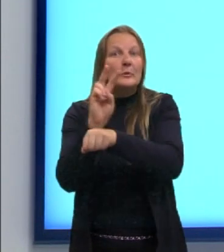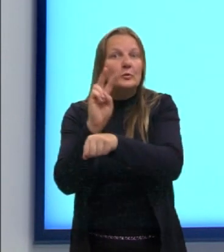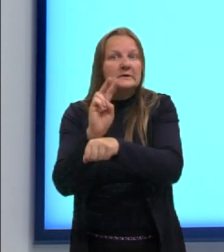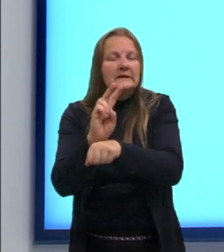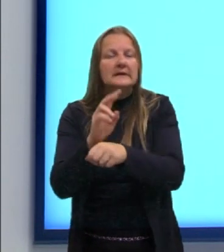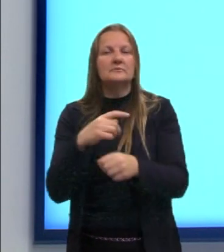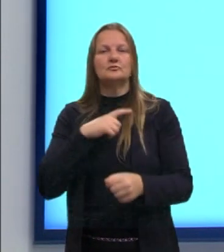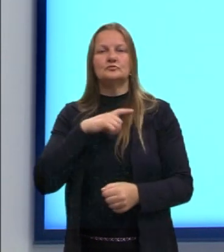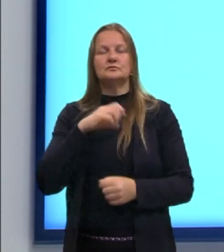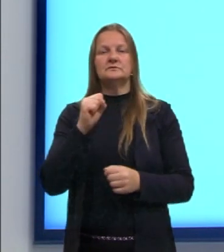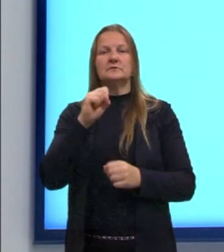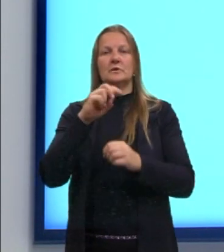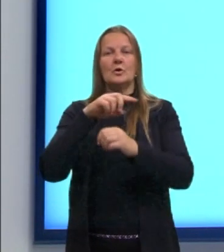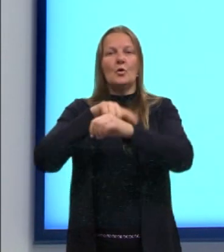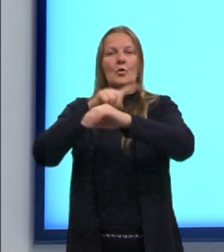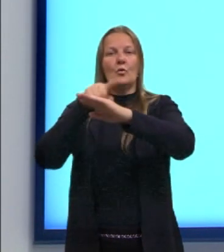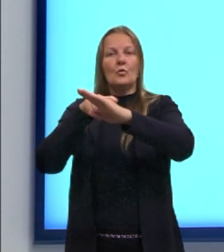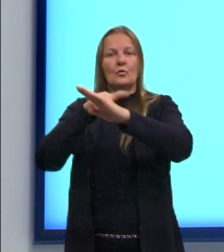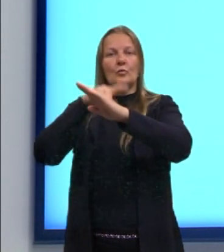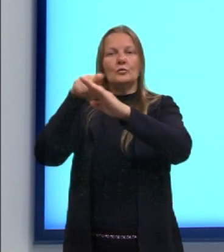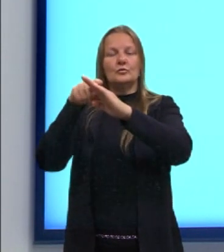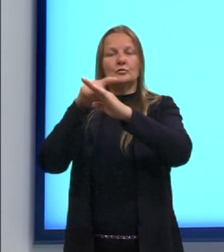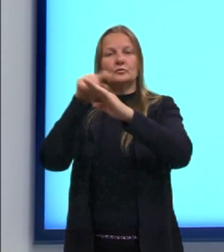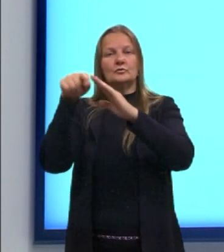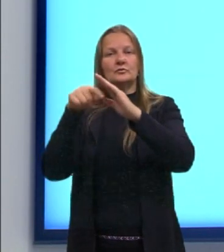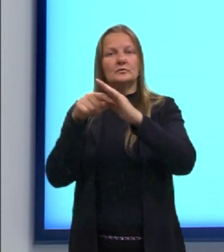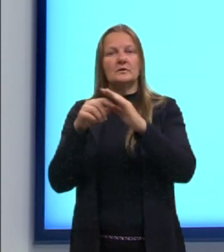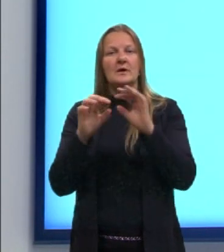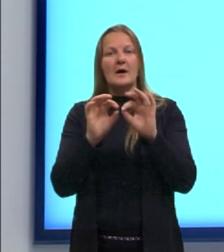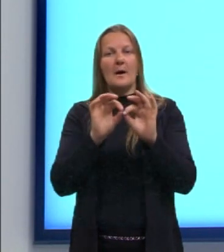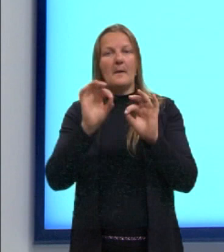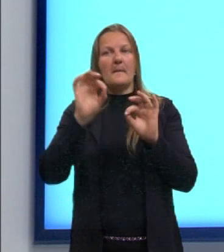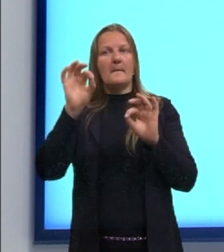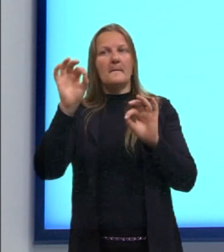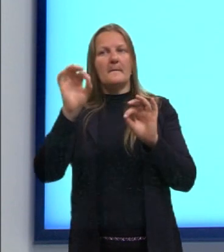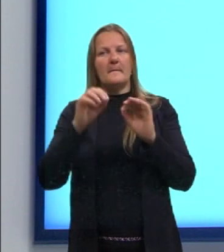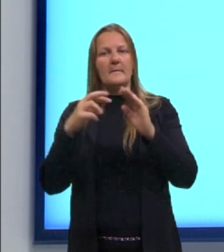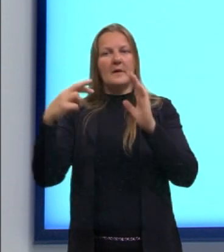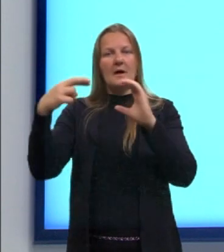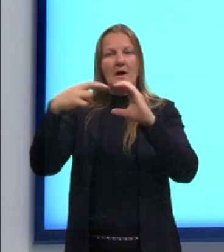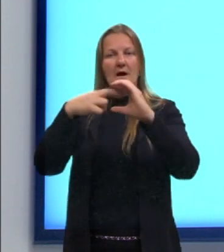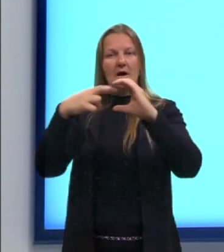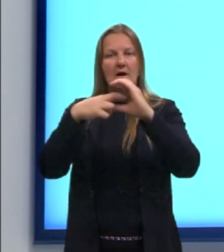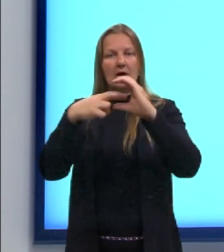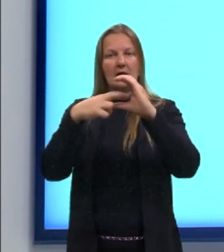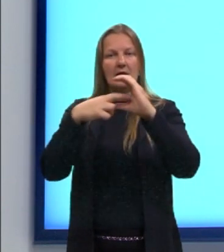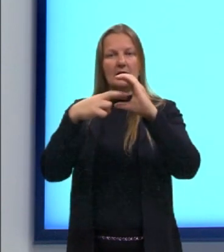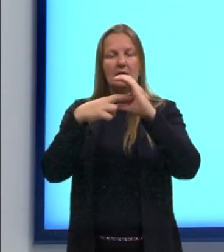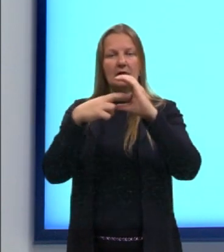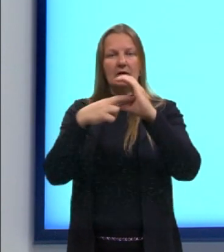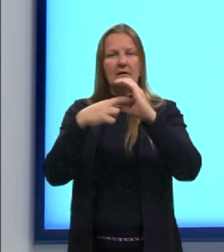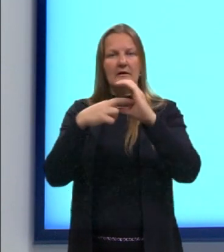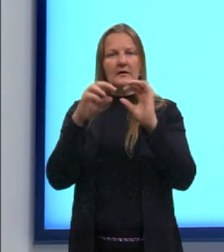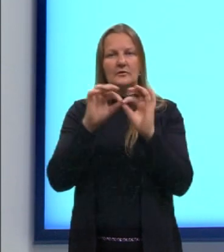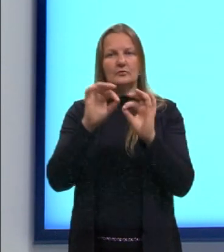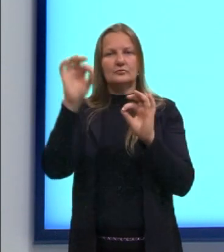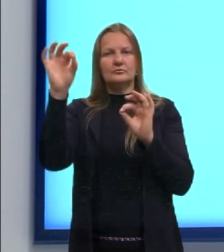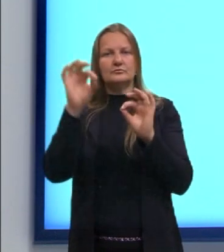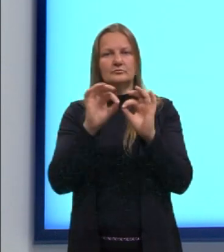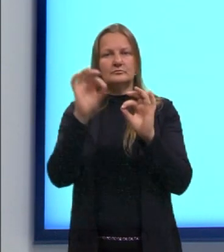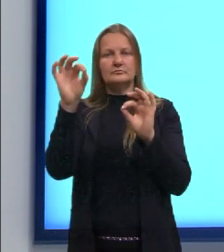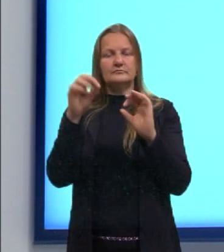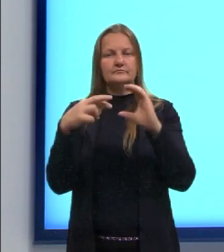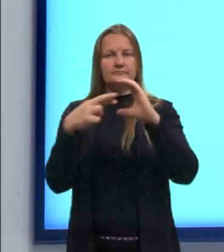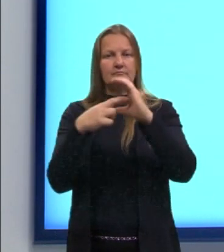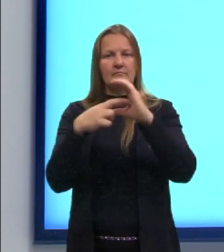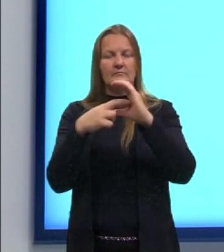Que quando nós pulamos unidades, na verdade, a gente está aumentando o raio da nossa circunferência que já está presente ali.